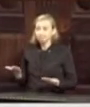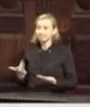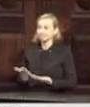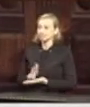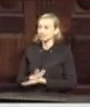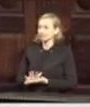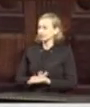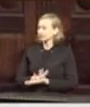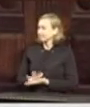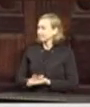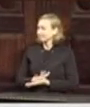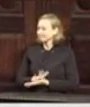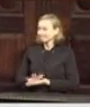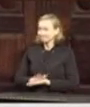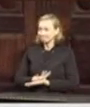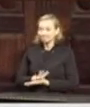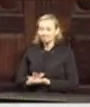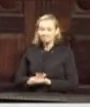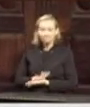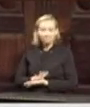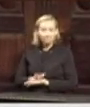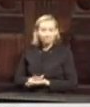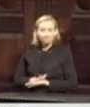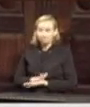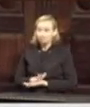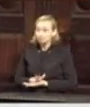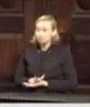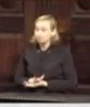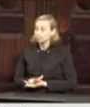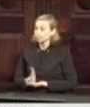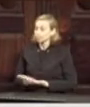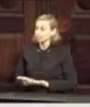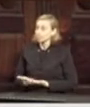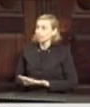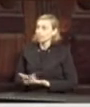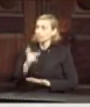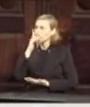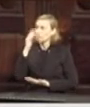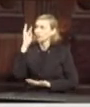nada, não é nada, não chega a ser nenhuma ilusão,